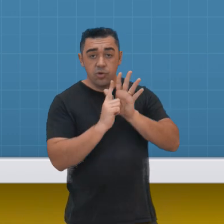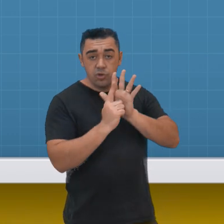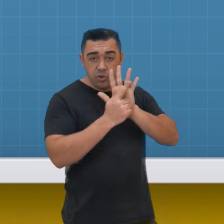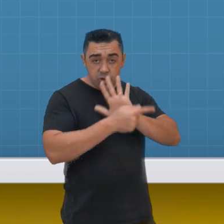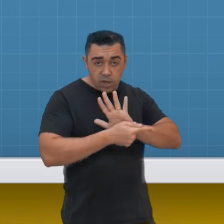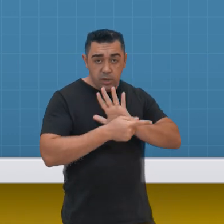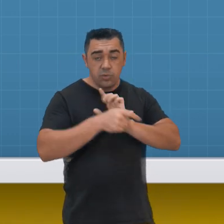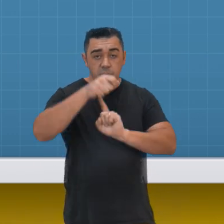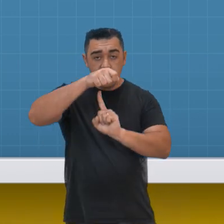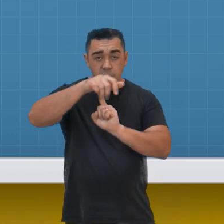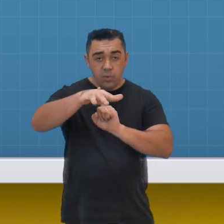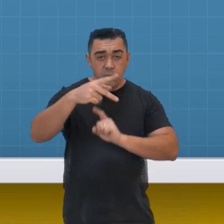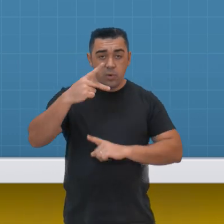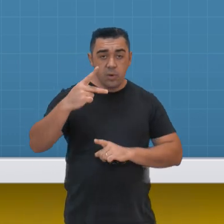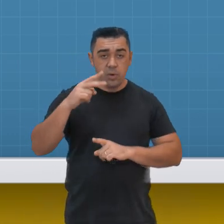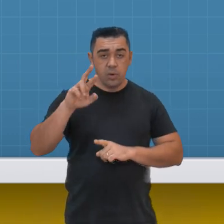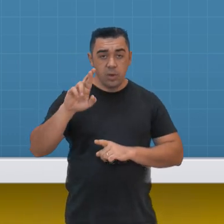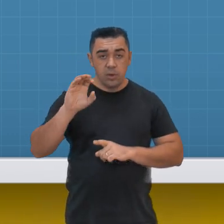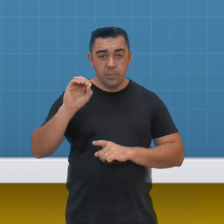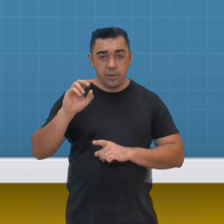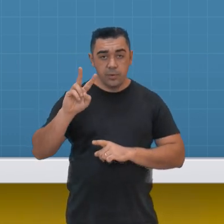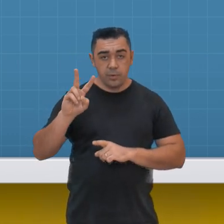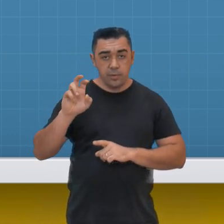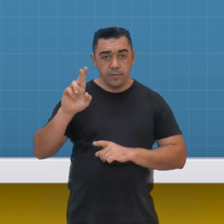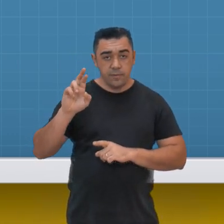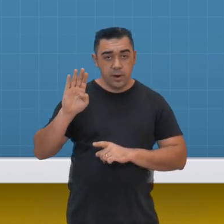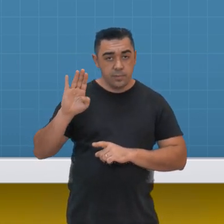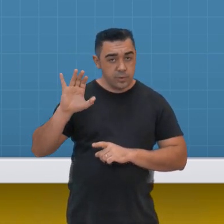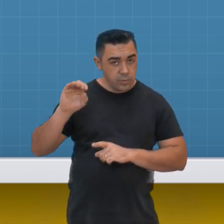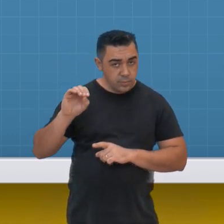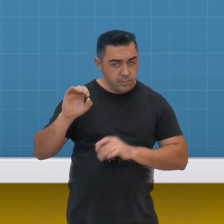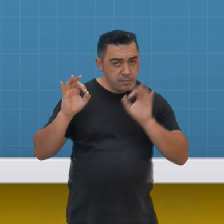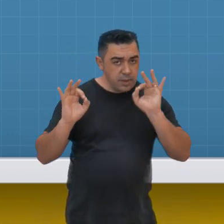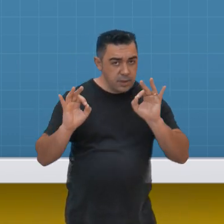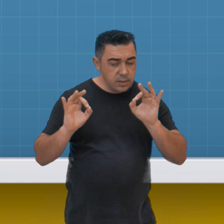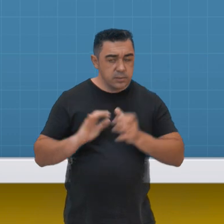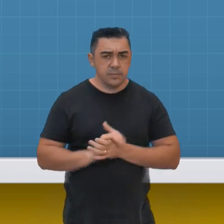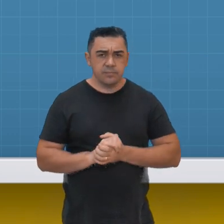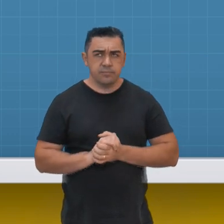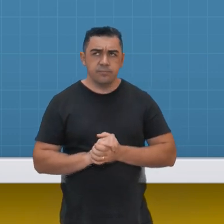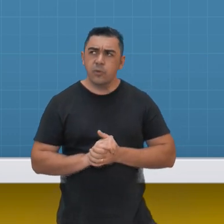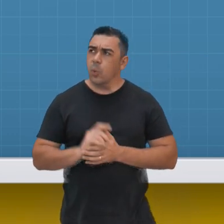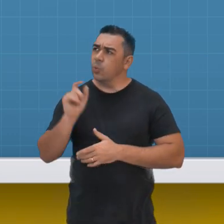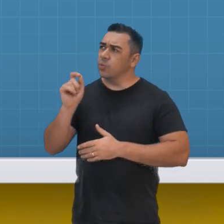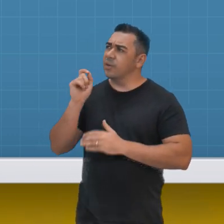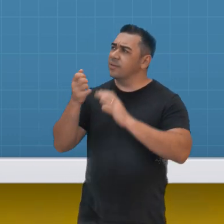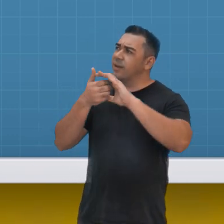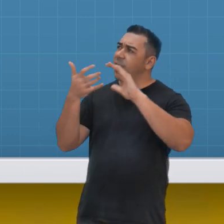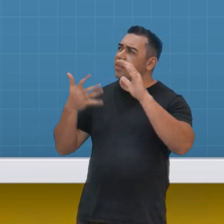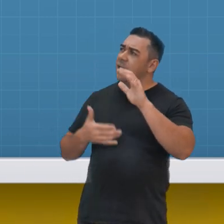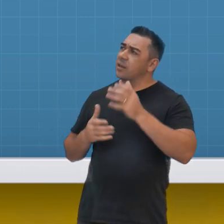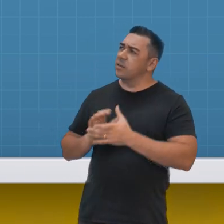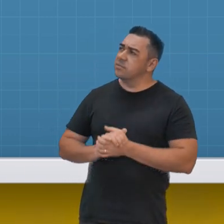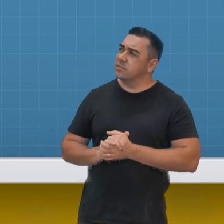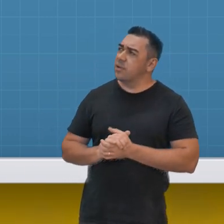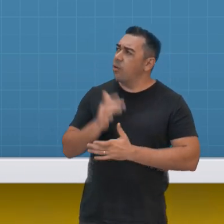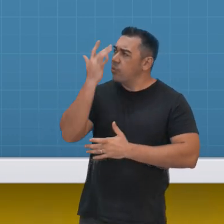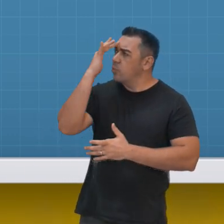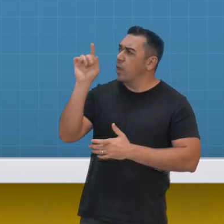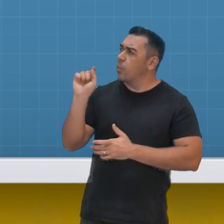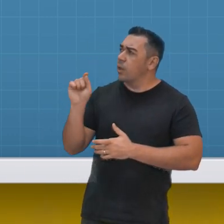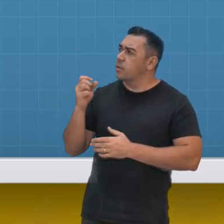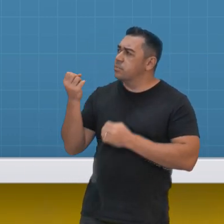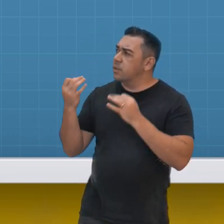gênero provérbio. Beleza? Mas eu não entendo o que é característica. Quando você fala